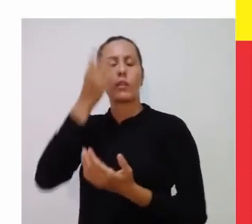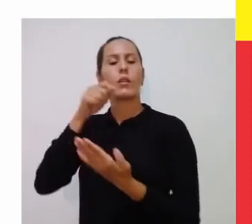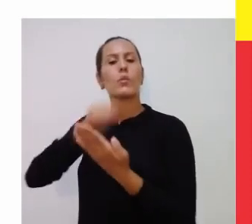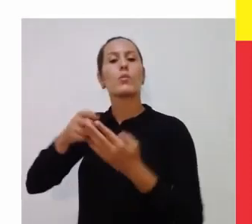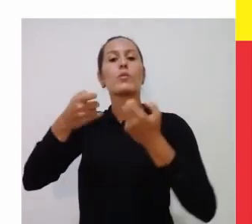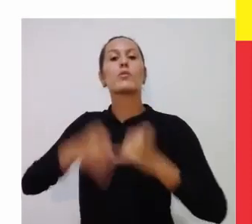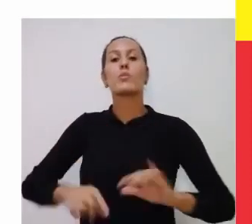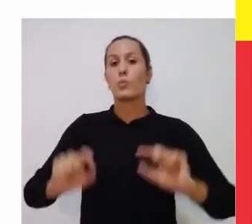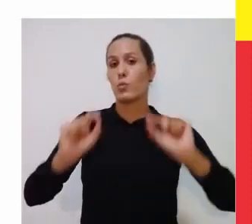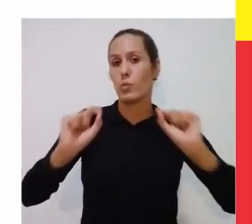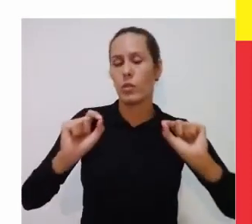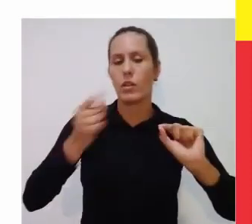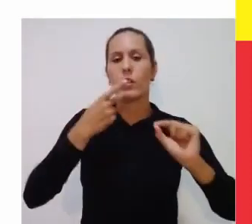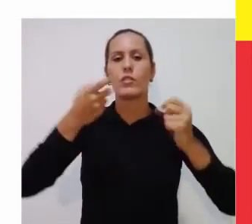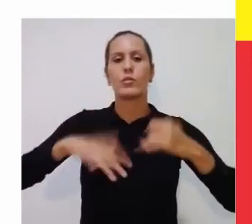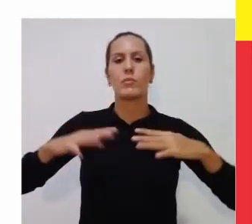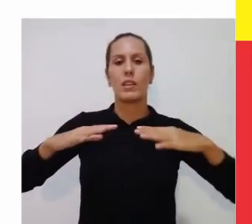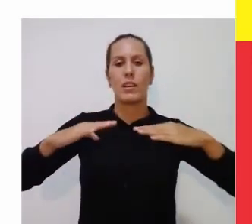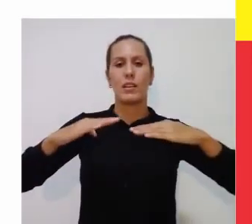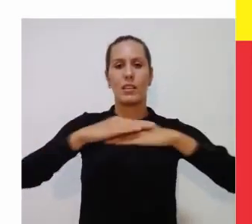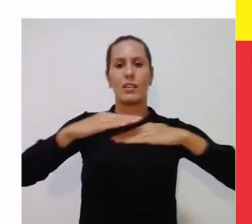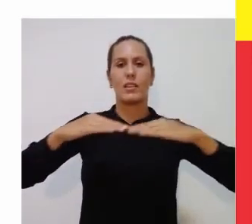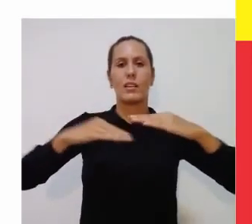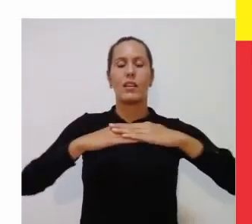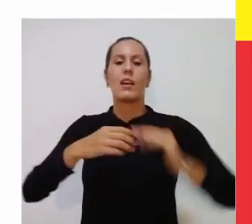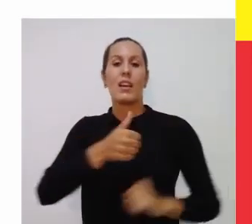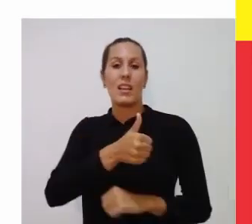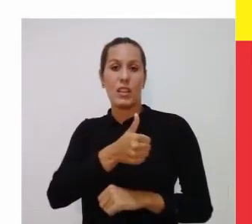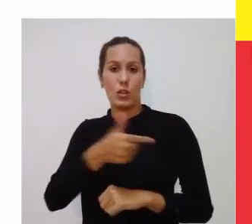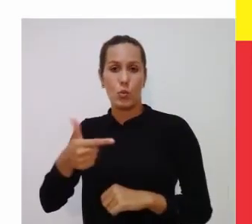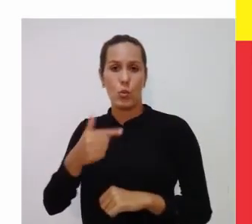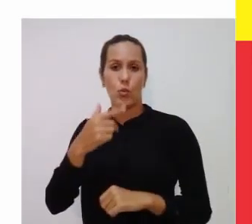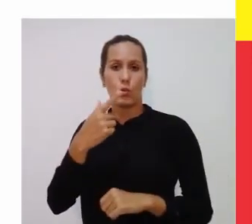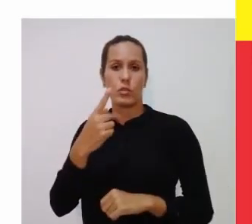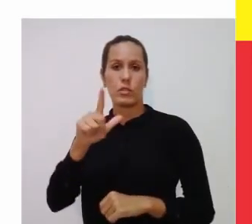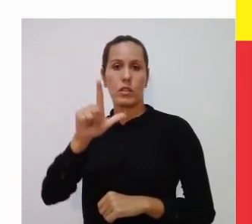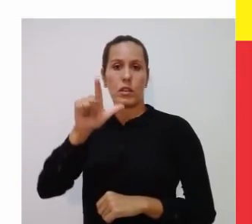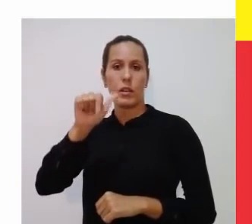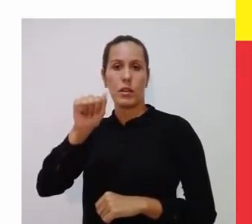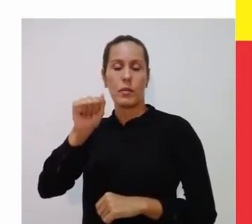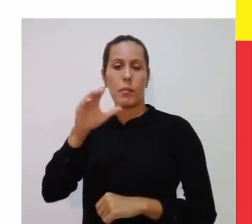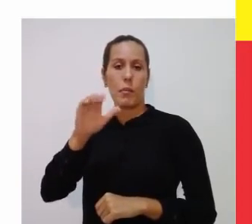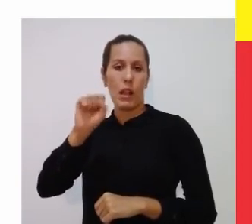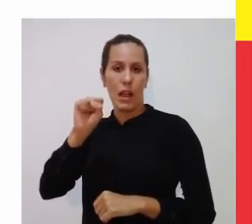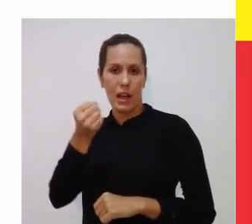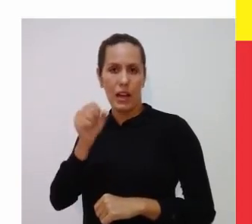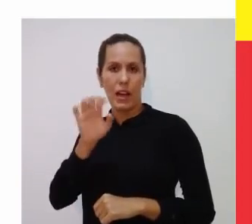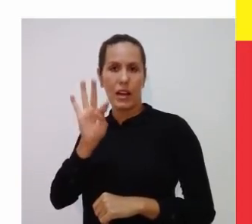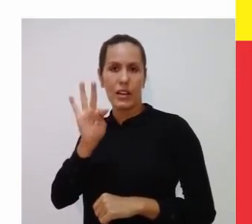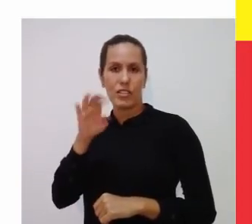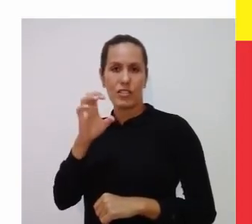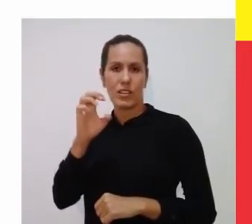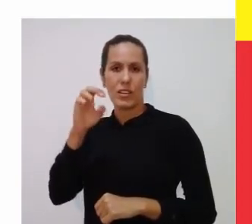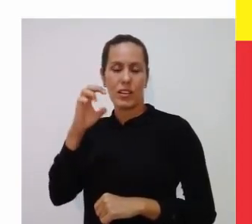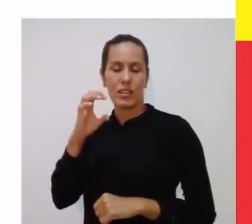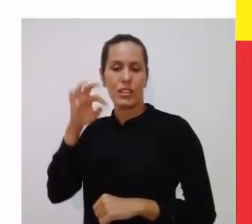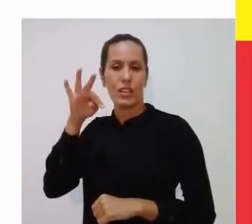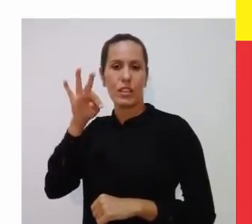12 placas tectônicas, chamadas de placas tectônicas da litosfera. Então, essas placas elas estão